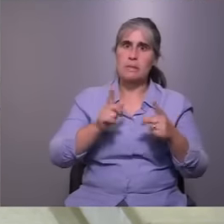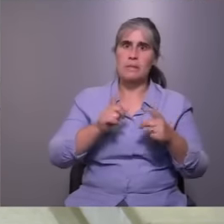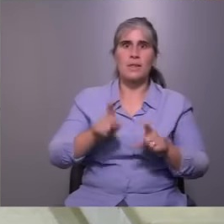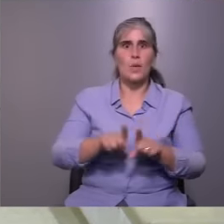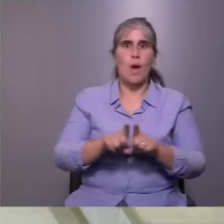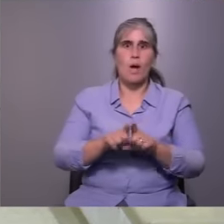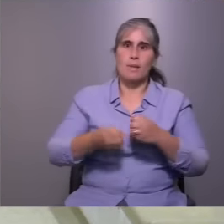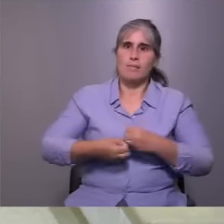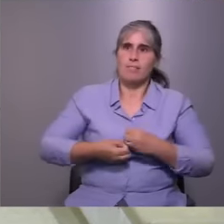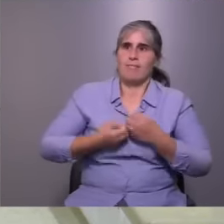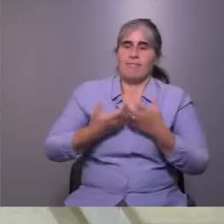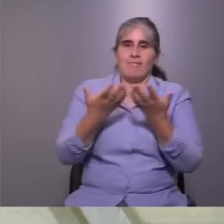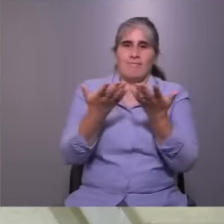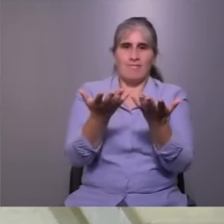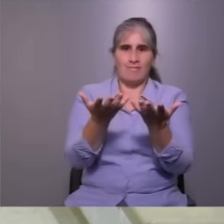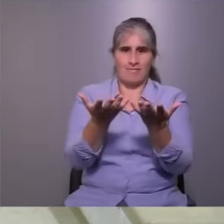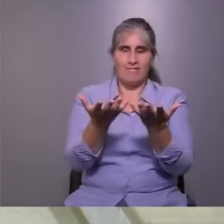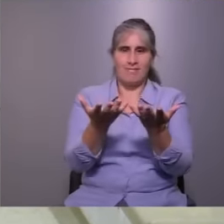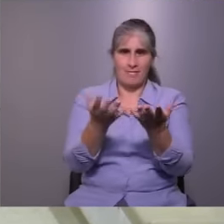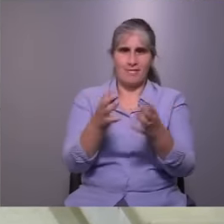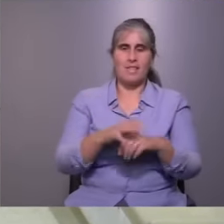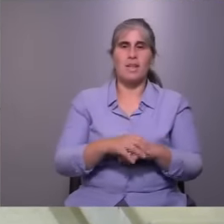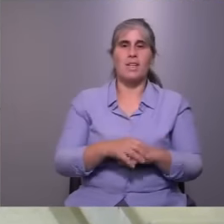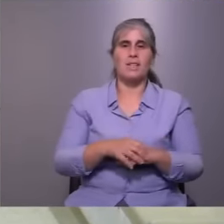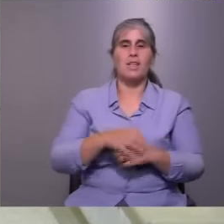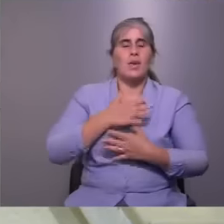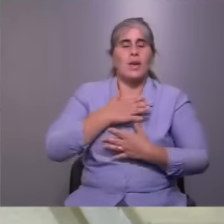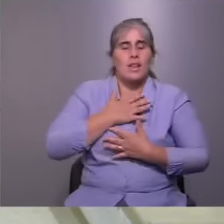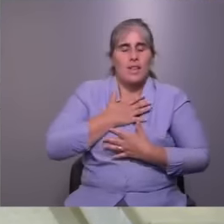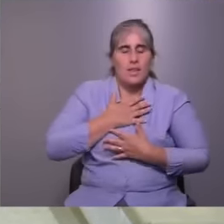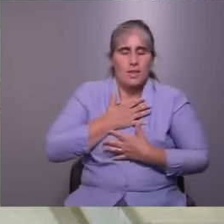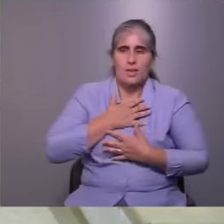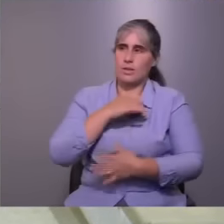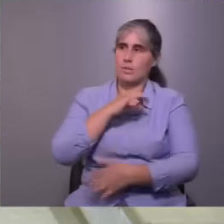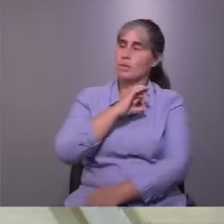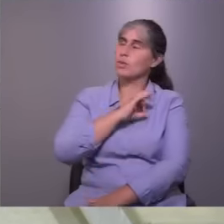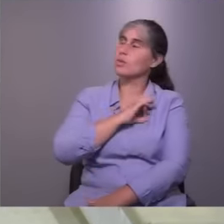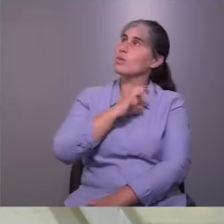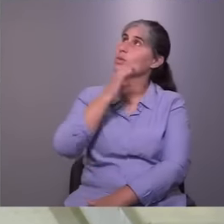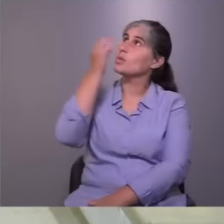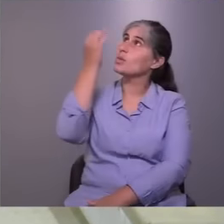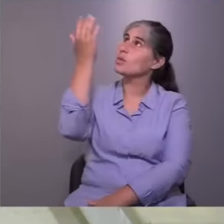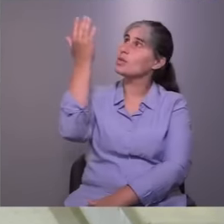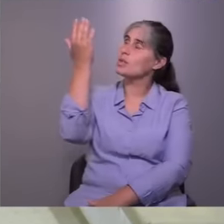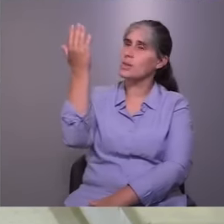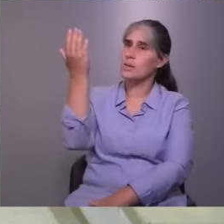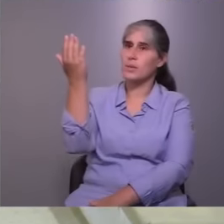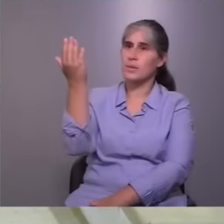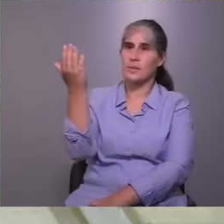Dominum. Muito bem, primeira parte muito bem, a segunda parte ainda com mais entusiasmo.